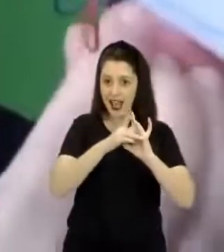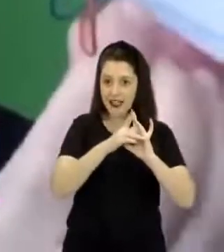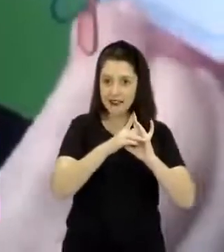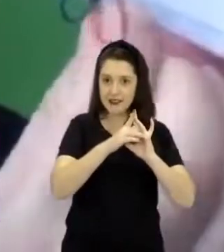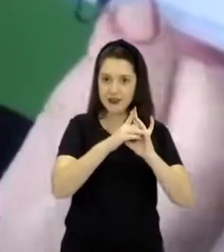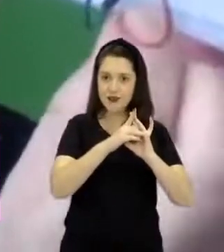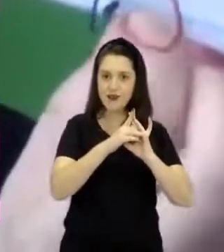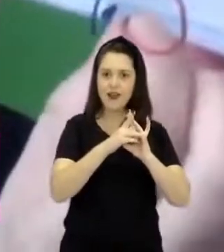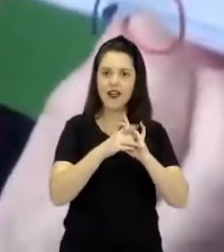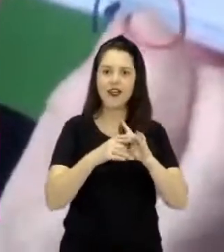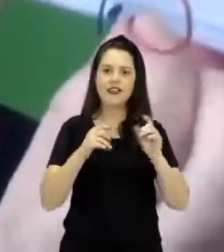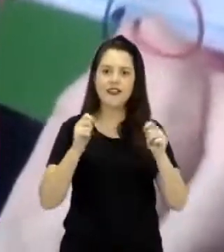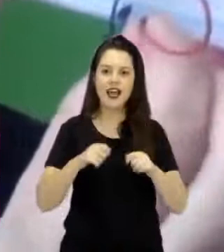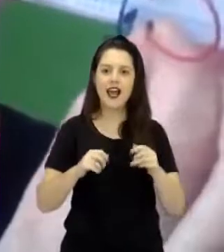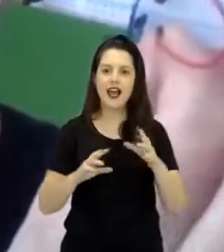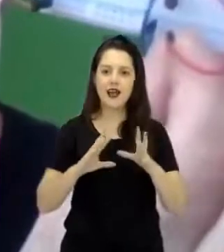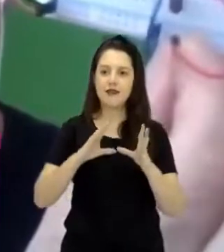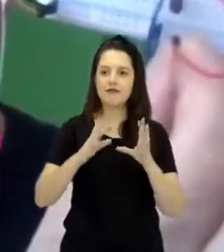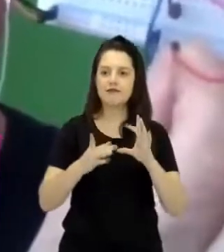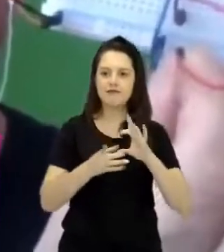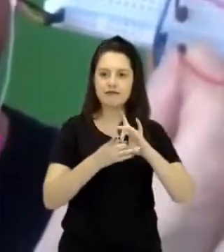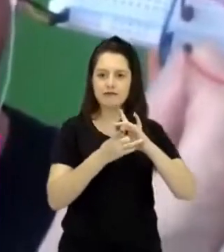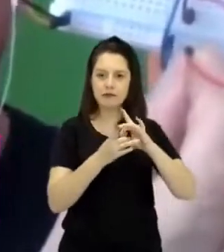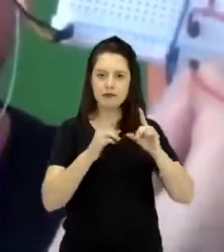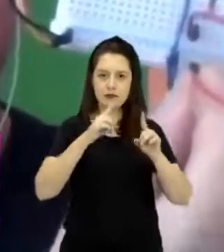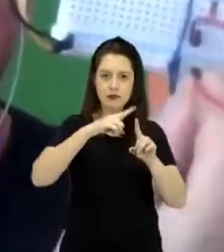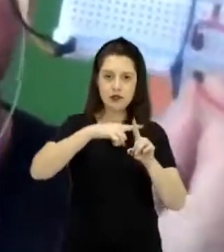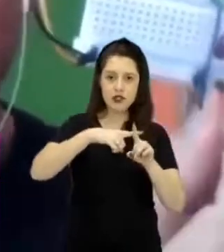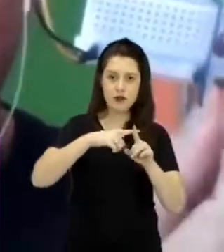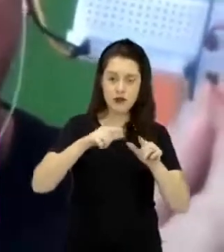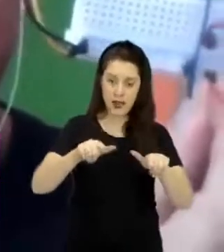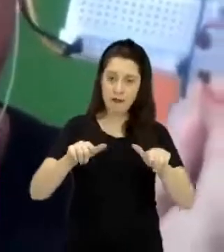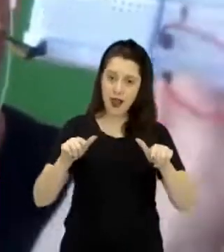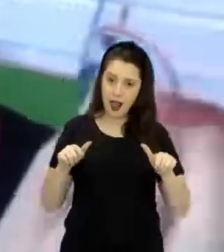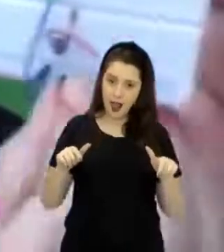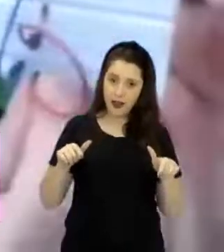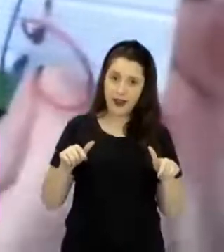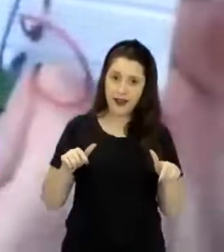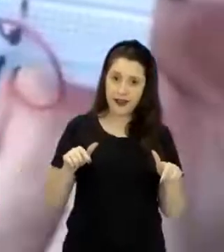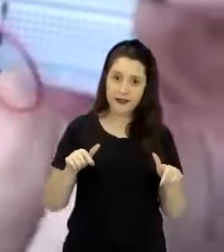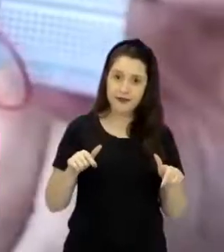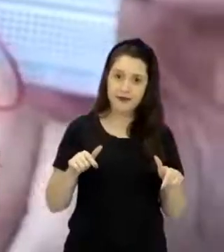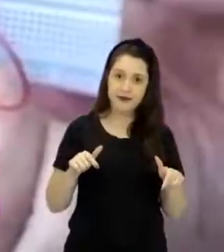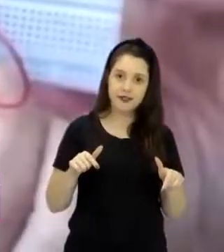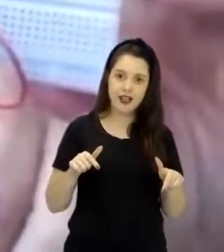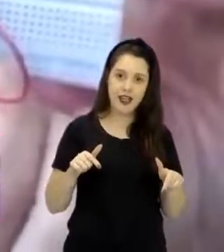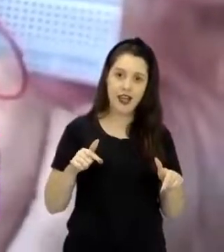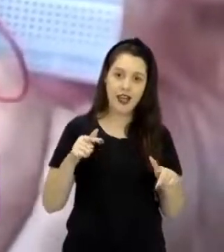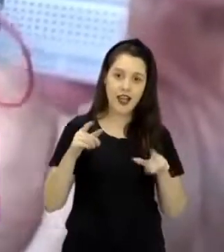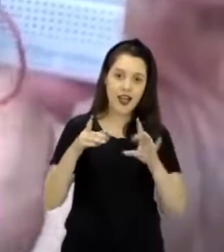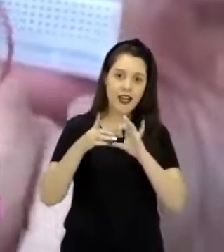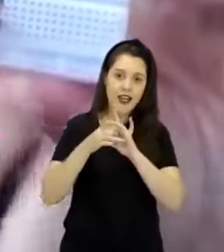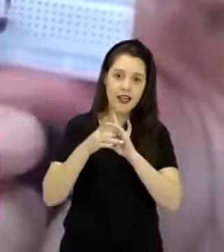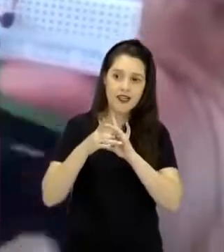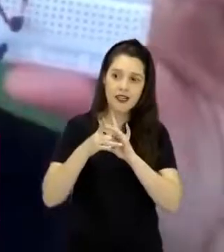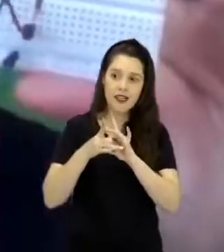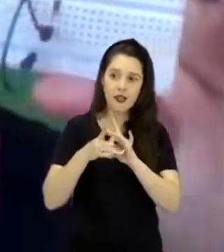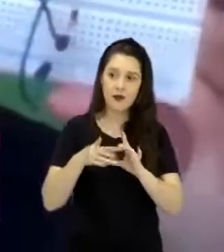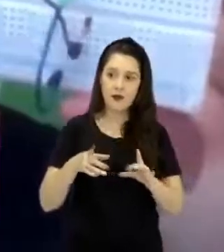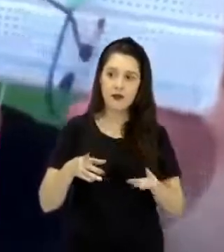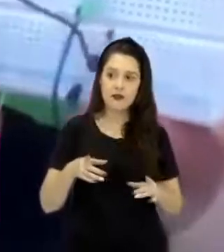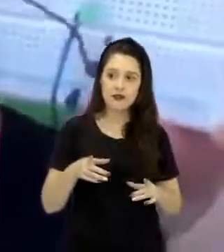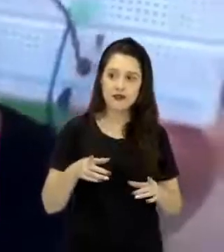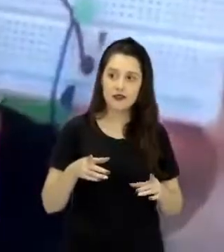foi conectado aqui no positivo da placa. Não era para ter sido conectado aí, na realidade, ele era para ter sido